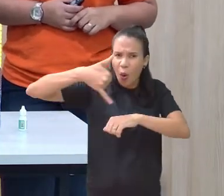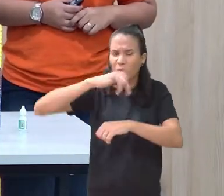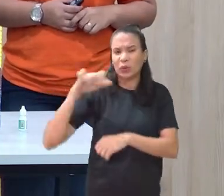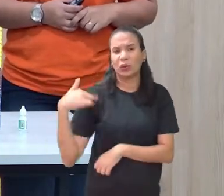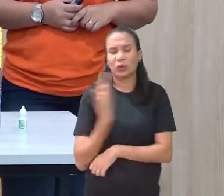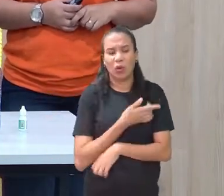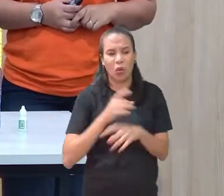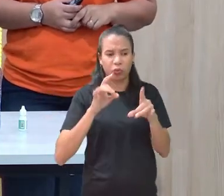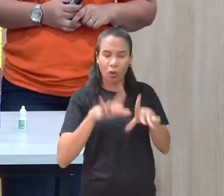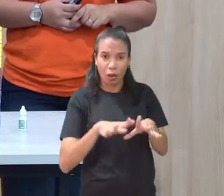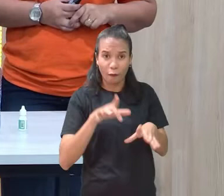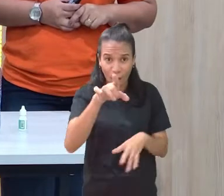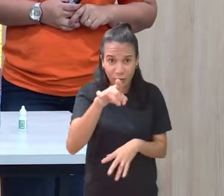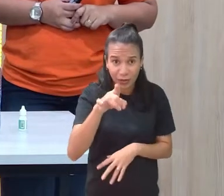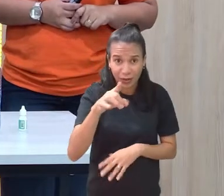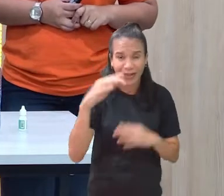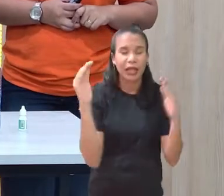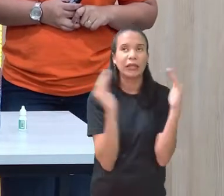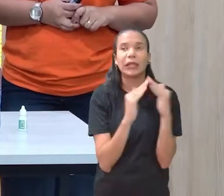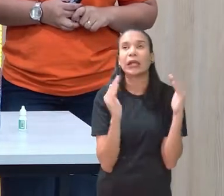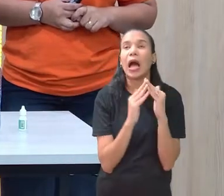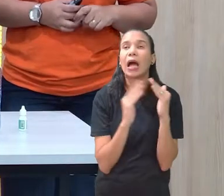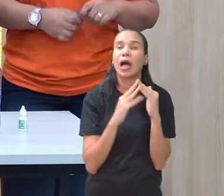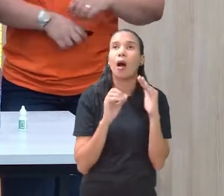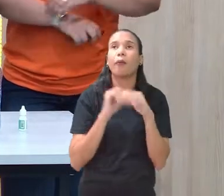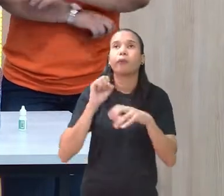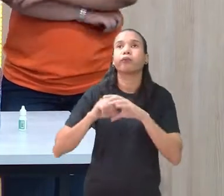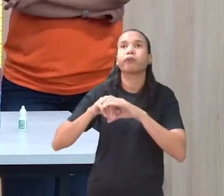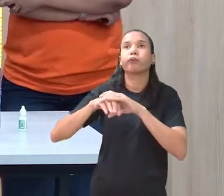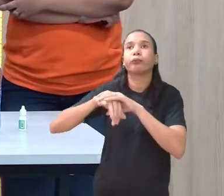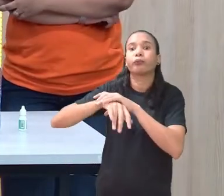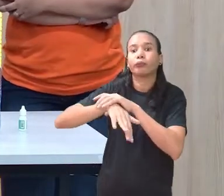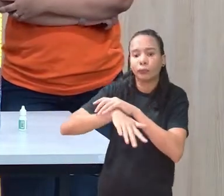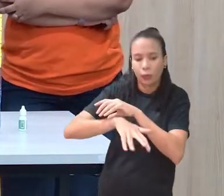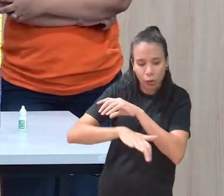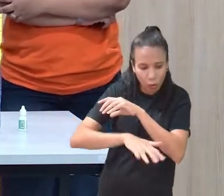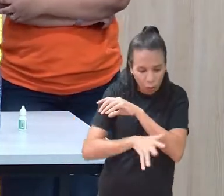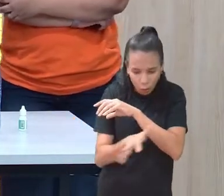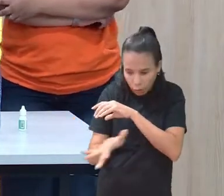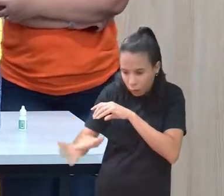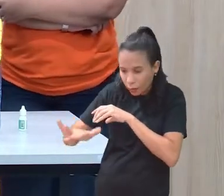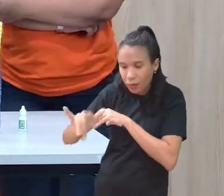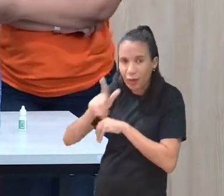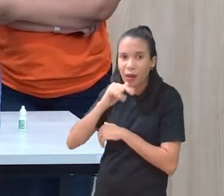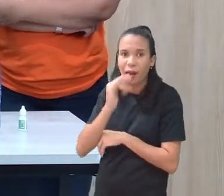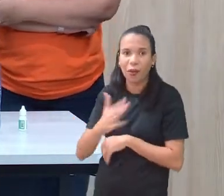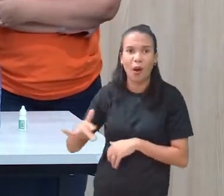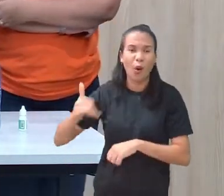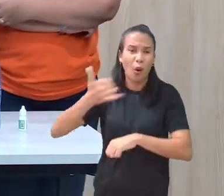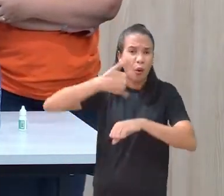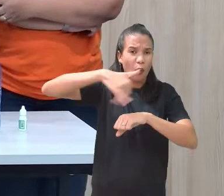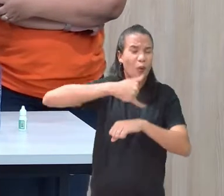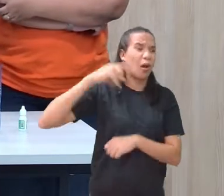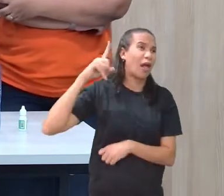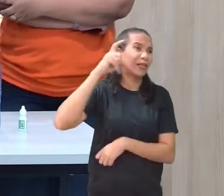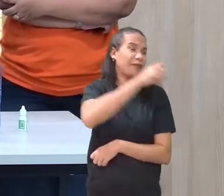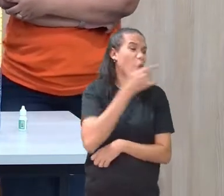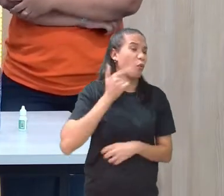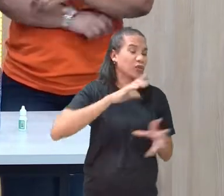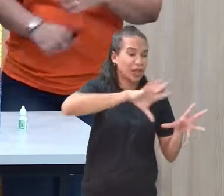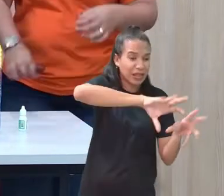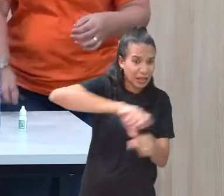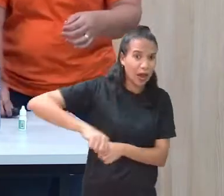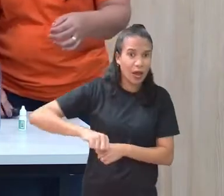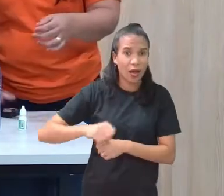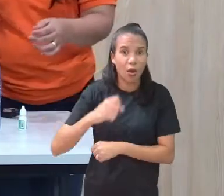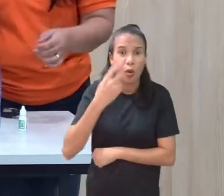no rio e você joga da sua casa, vai direto para o esgoto. O óleo é super difícil de tirar do rio. A cada